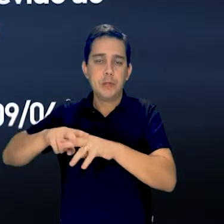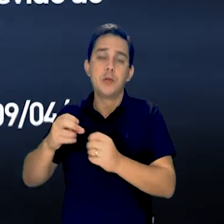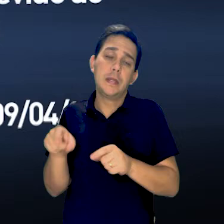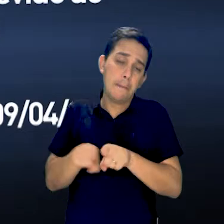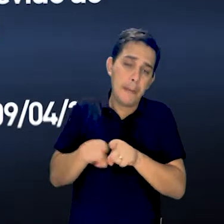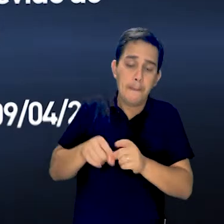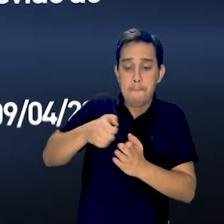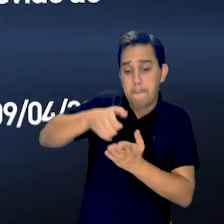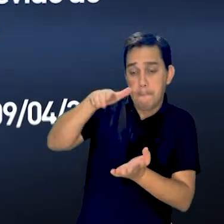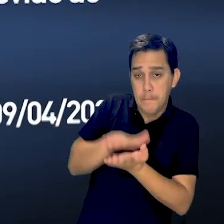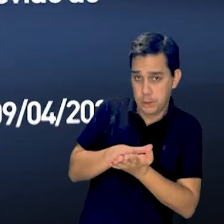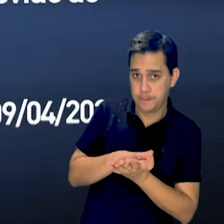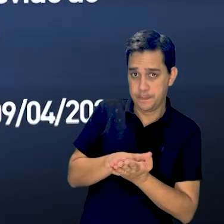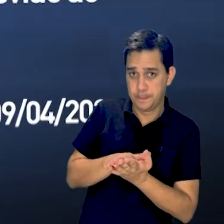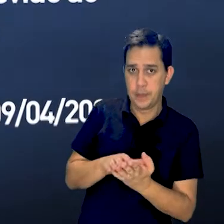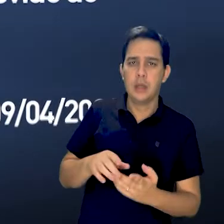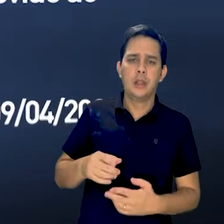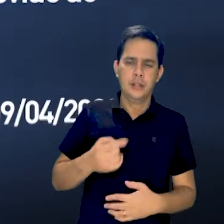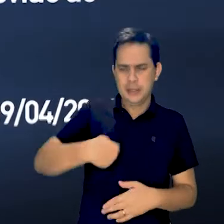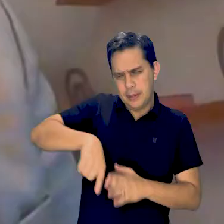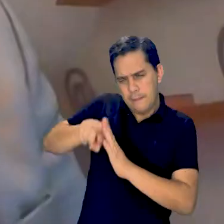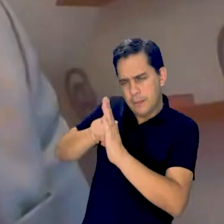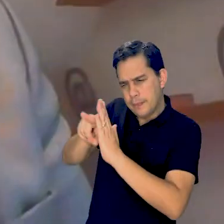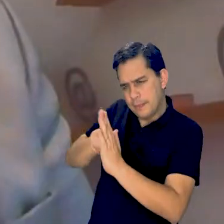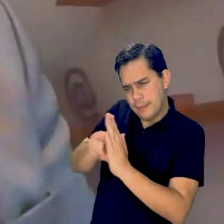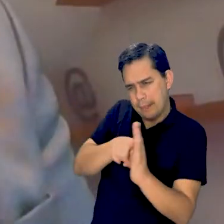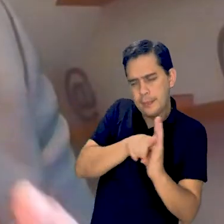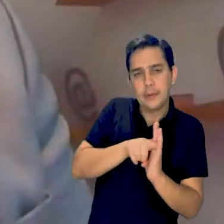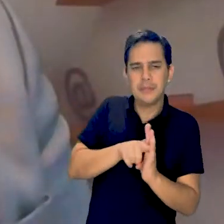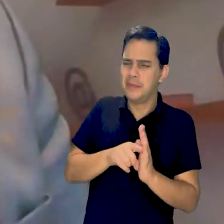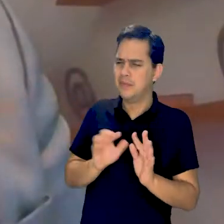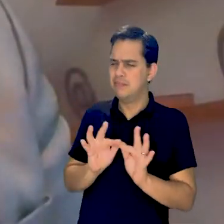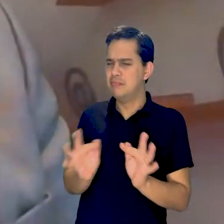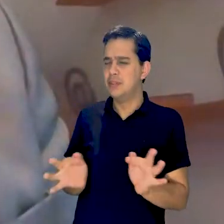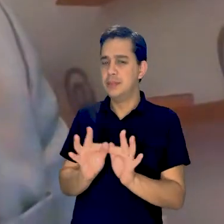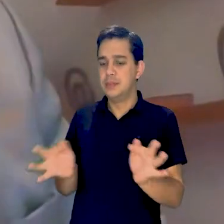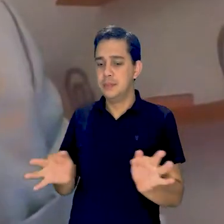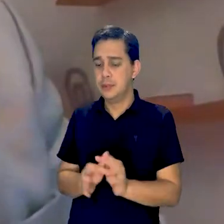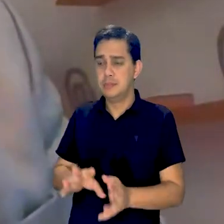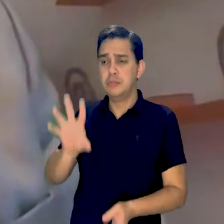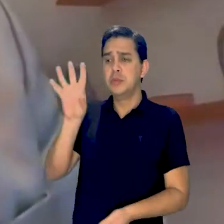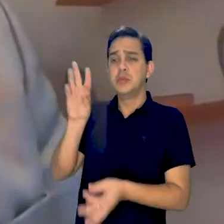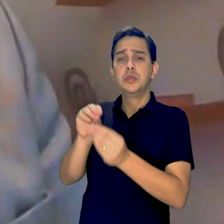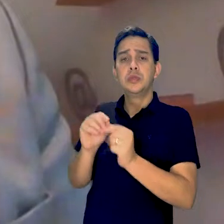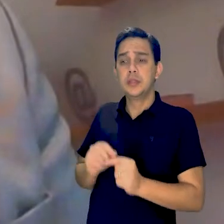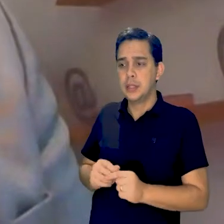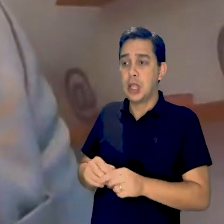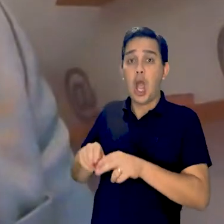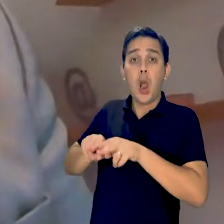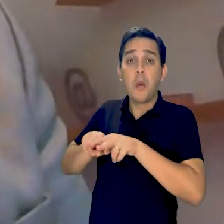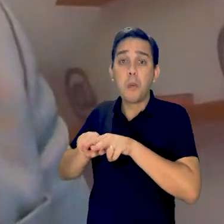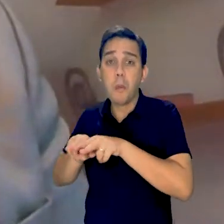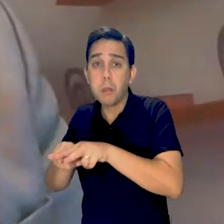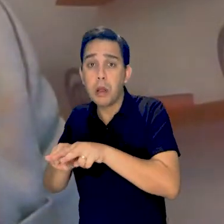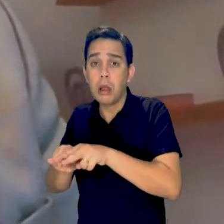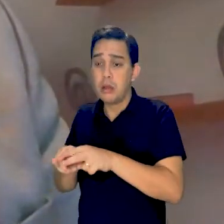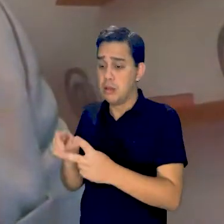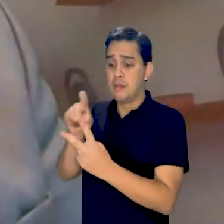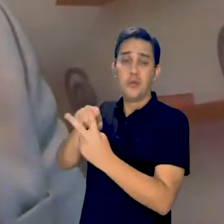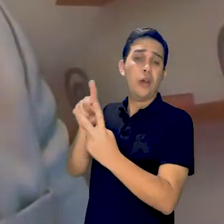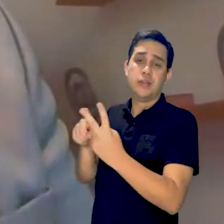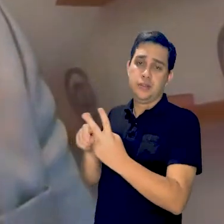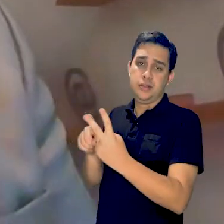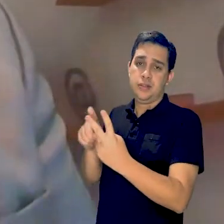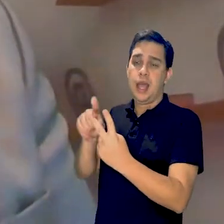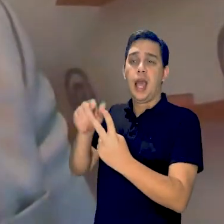foi uma investigação bastante simples, né? Porque presume-se que no ato de sexo só estava o Gabriel e a